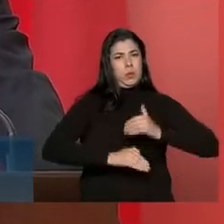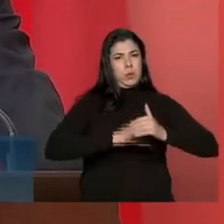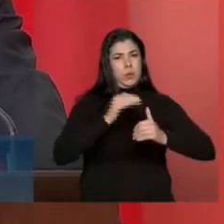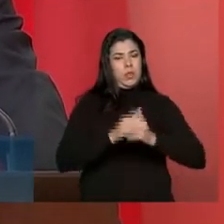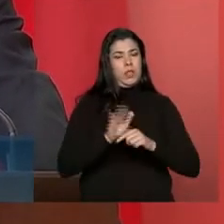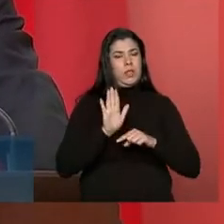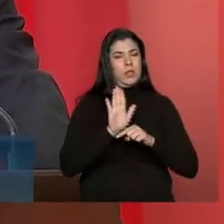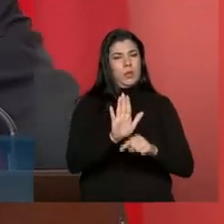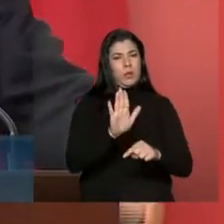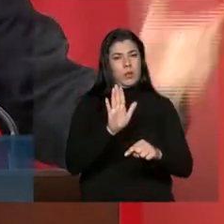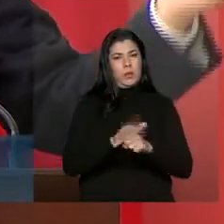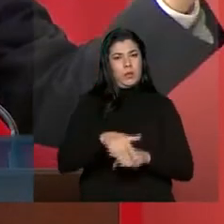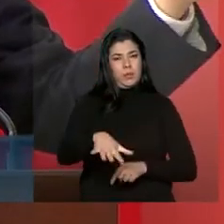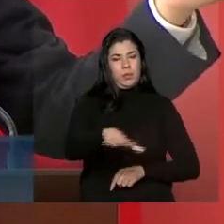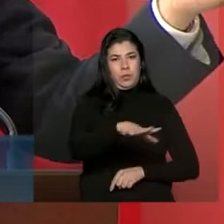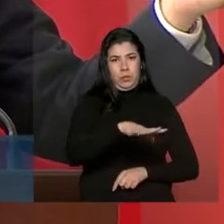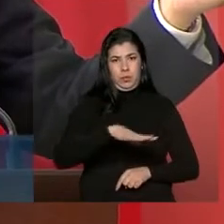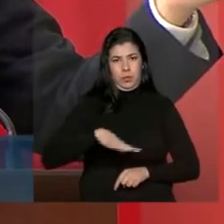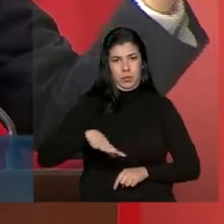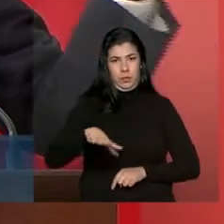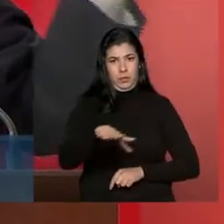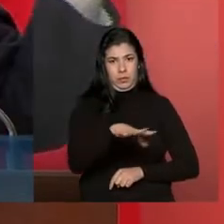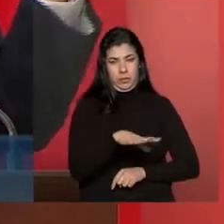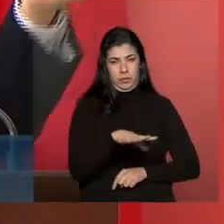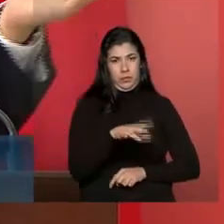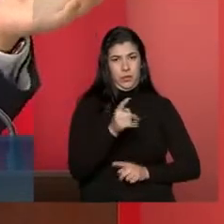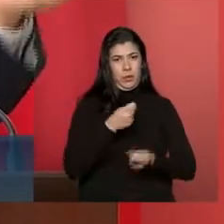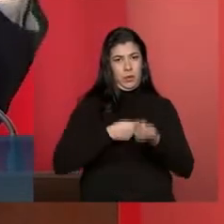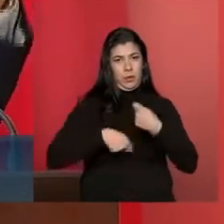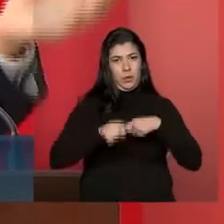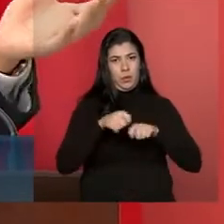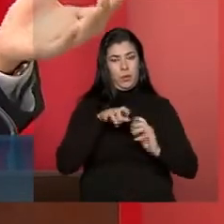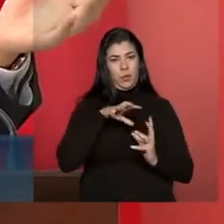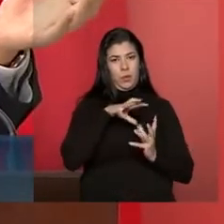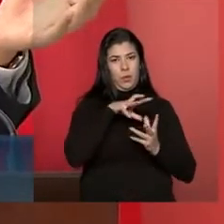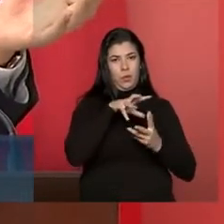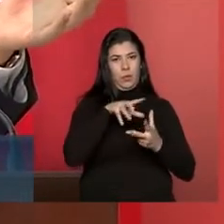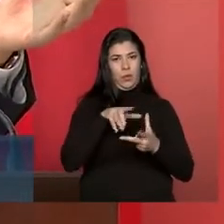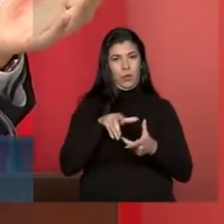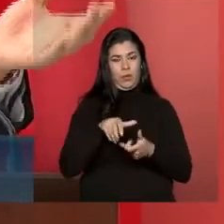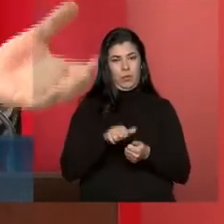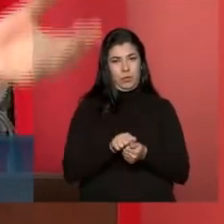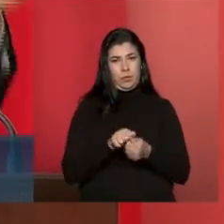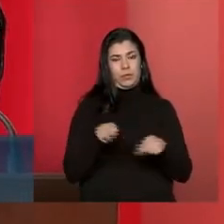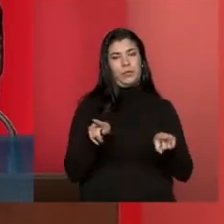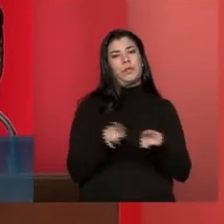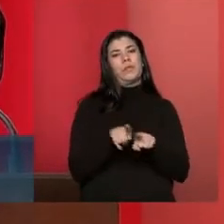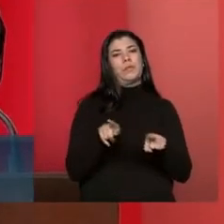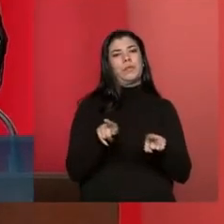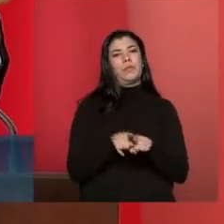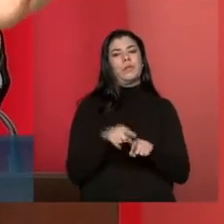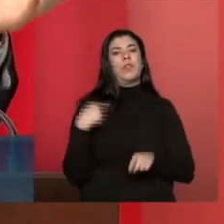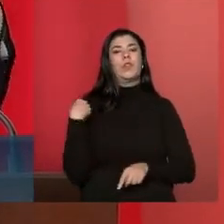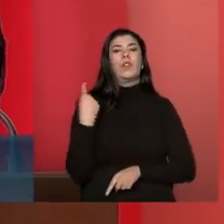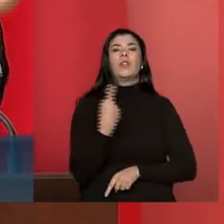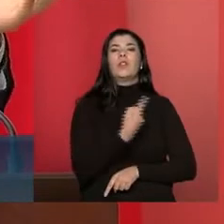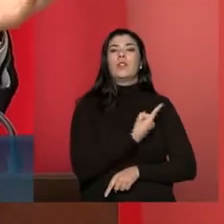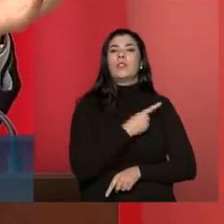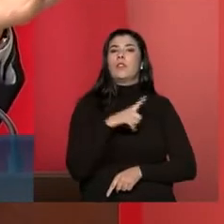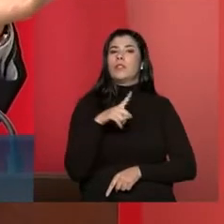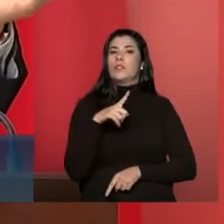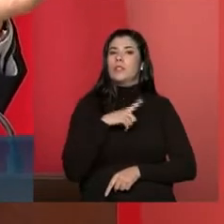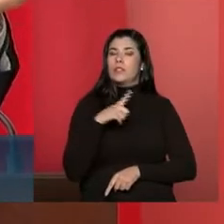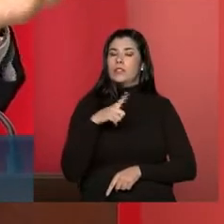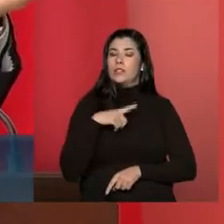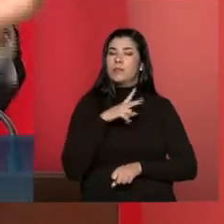apenas na área econômica comercial, como sempre, nós somos